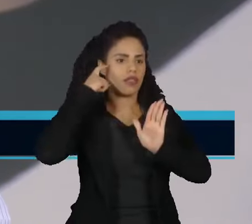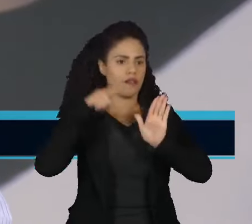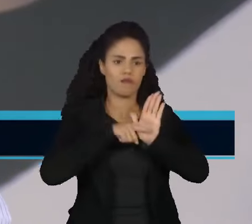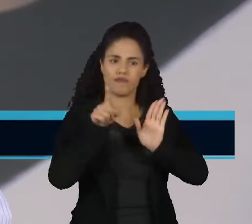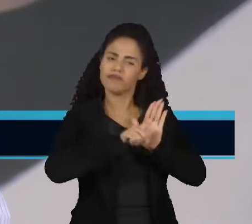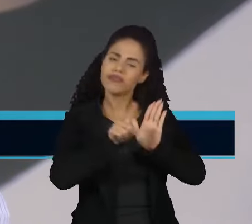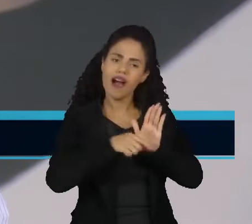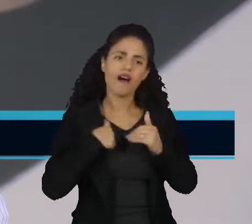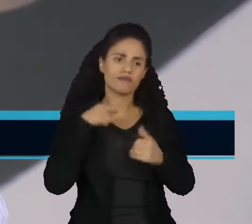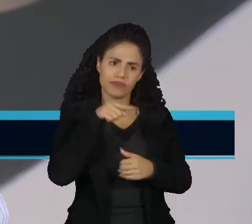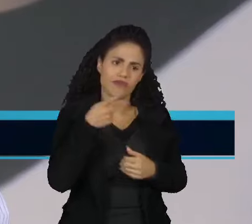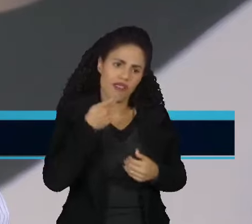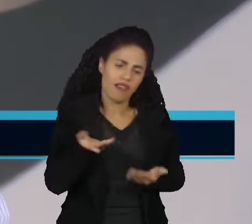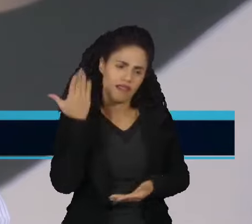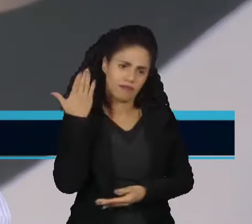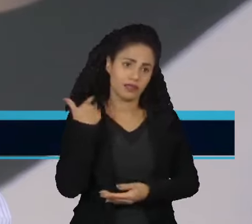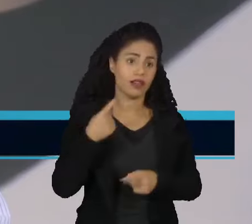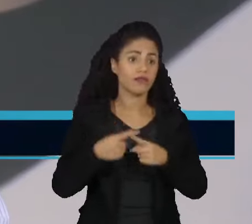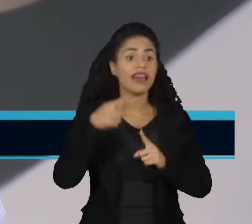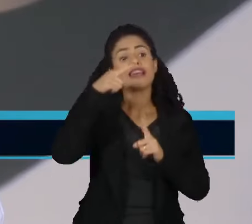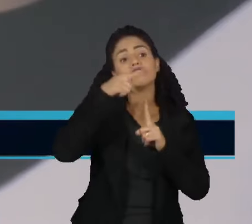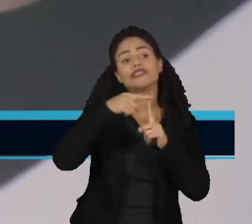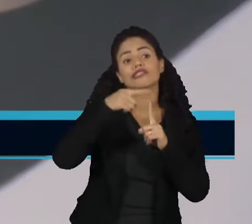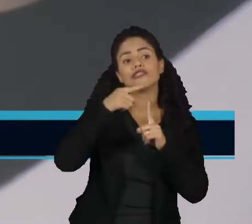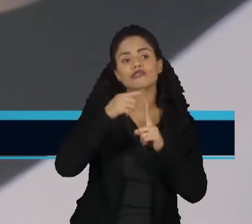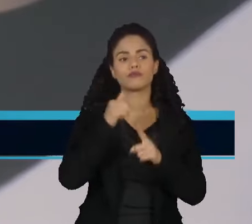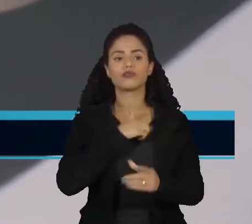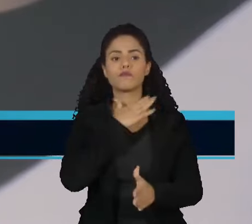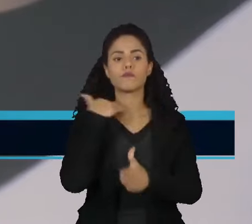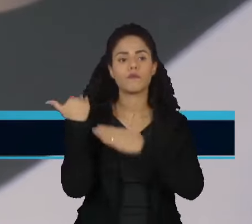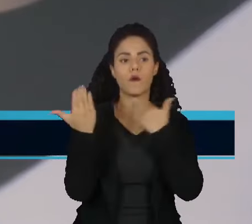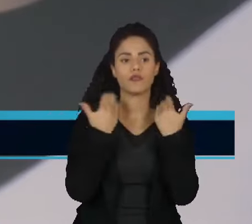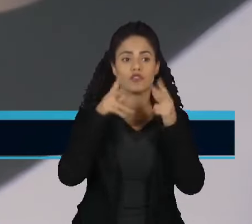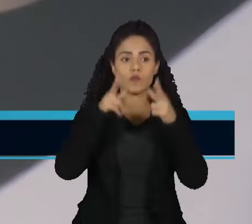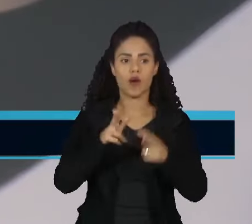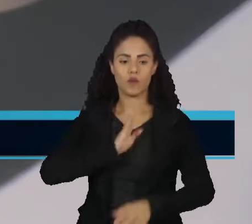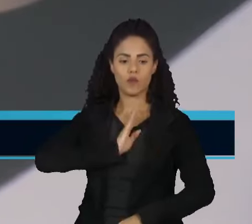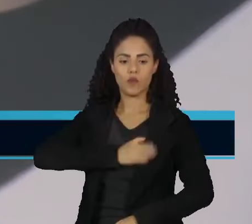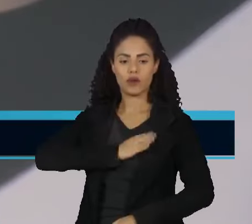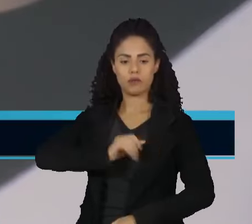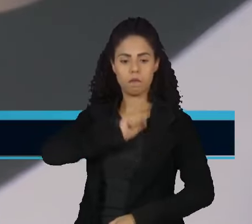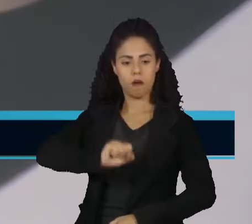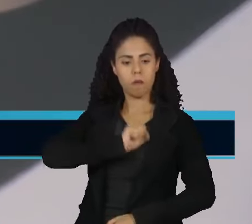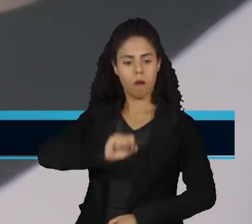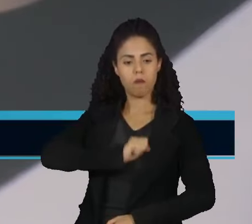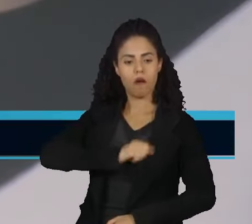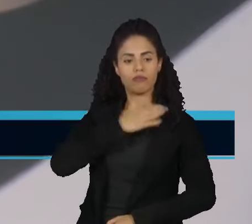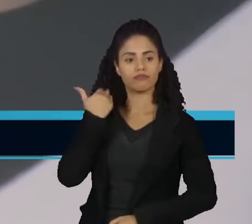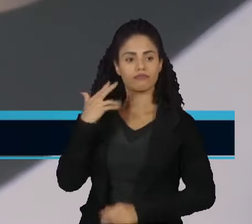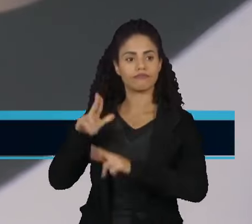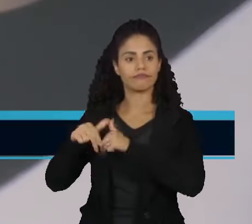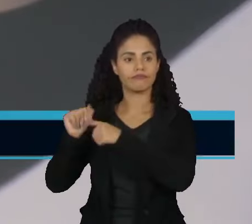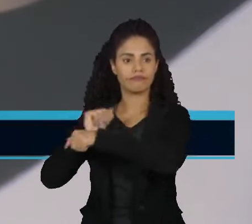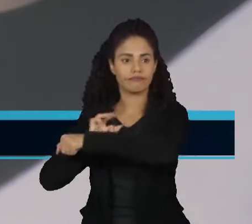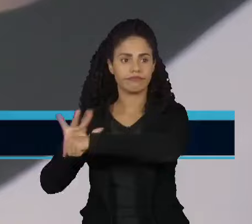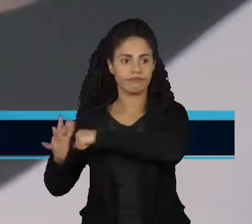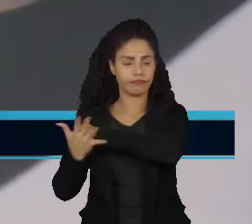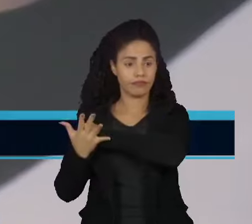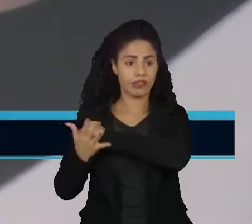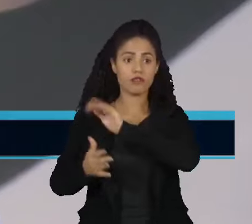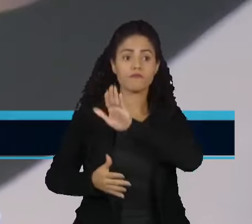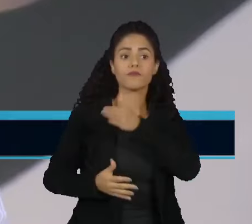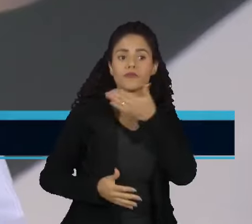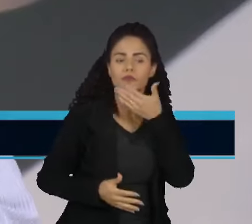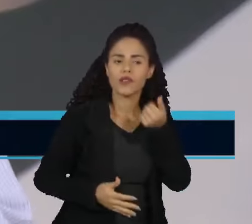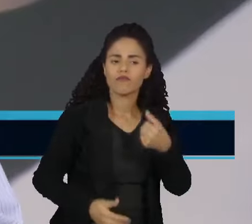esse tipo de mortes Assim como as cardiovasculares é por causa da pandemia quer dizer o melhor jeito